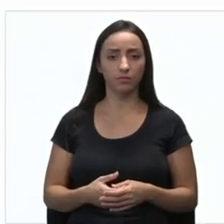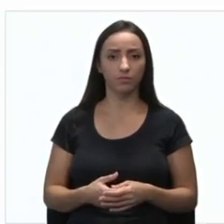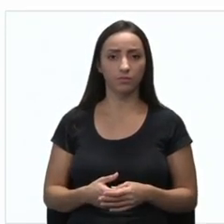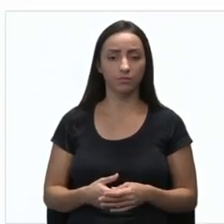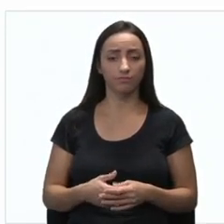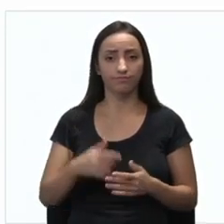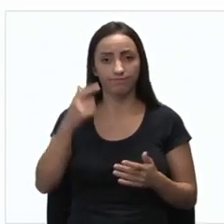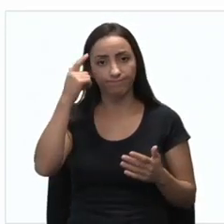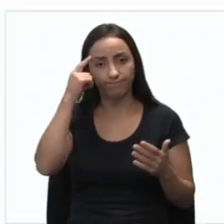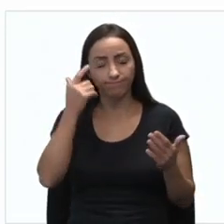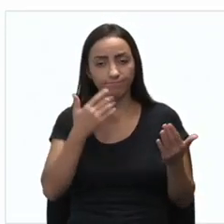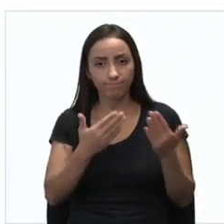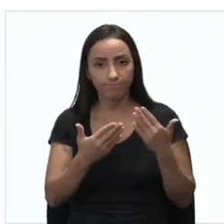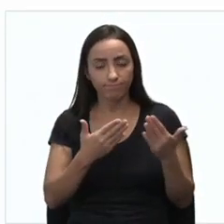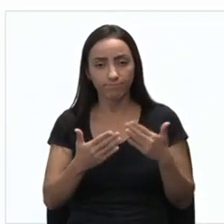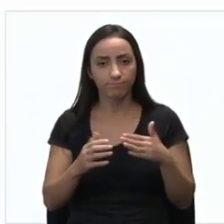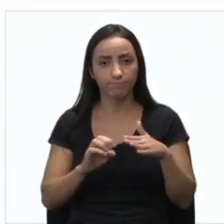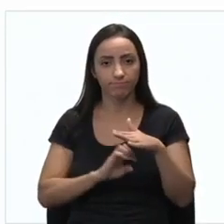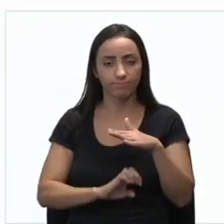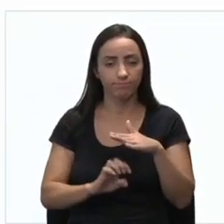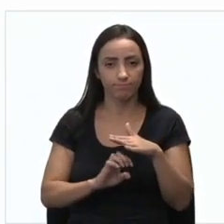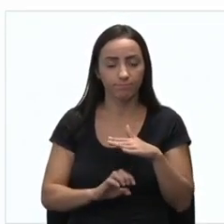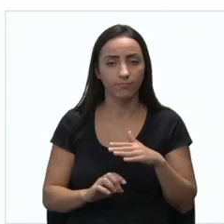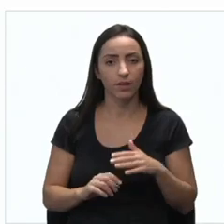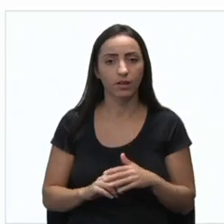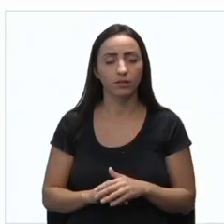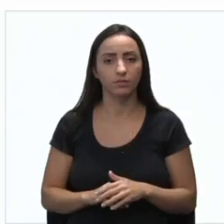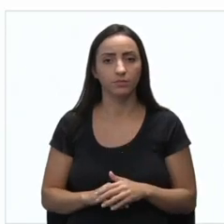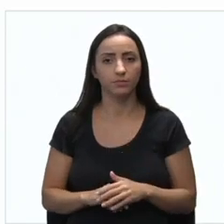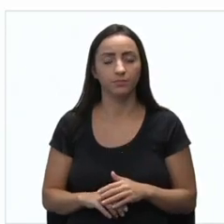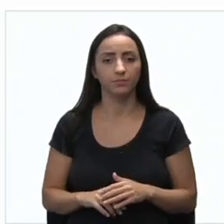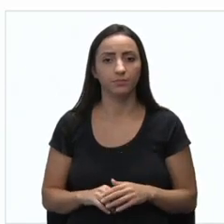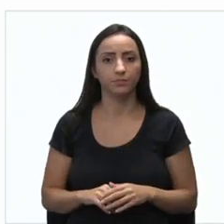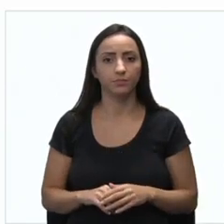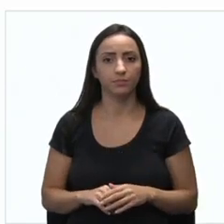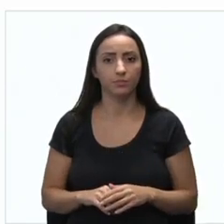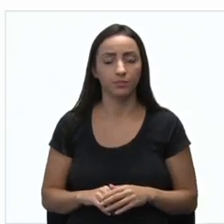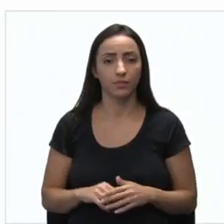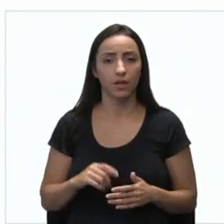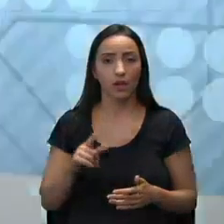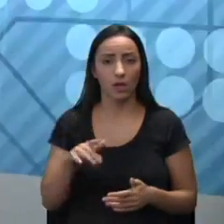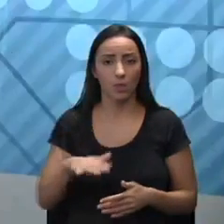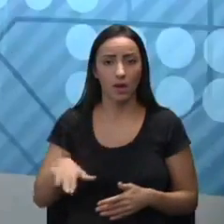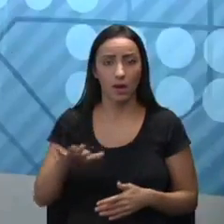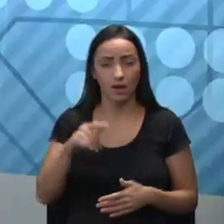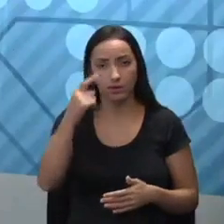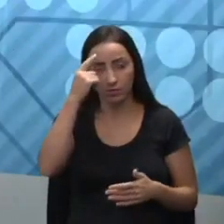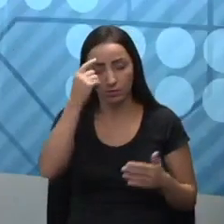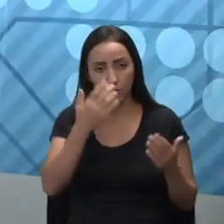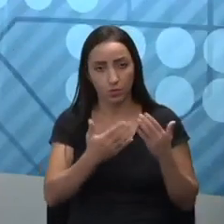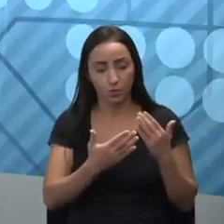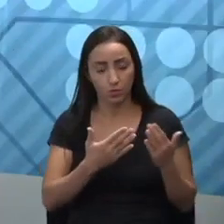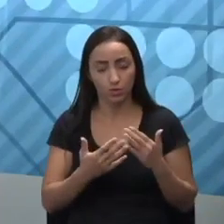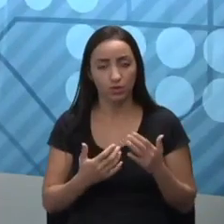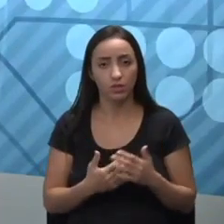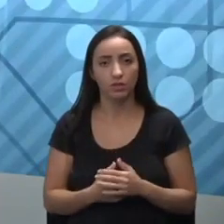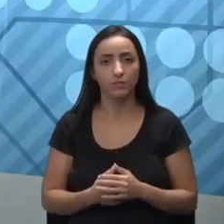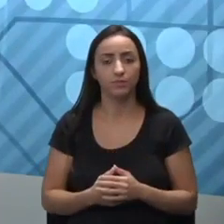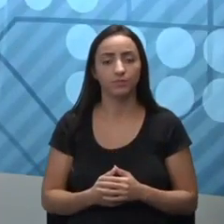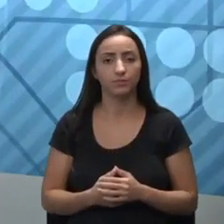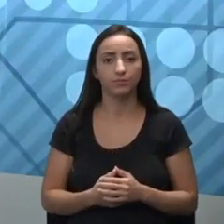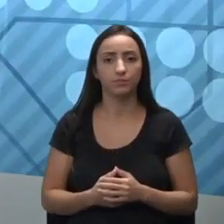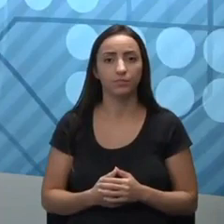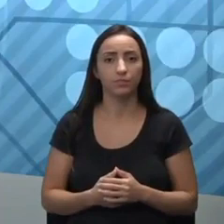a psicologia organizacional é uma área aí da psicologia, uma área de atuação da